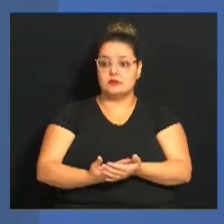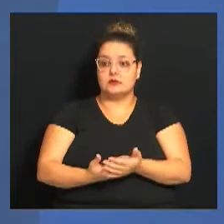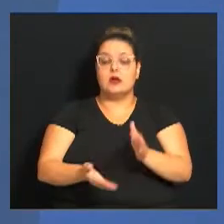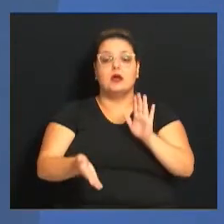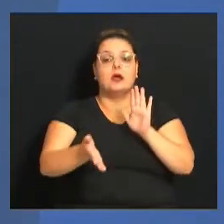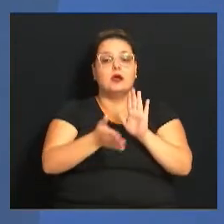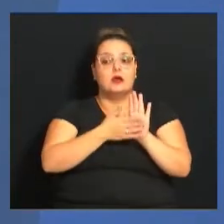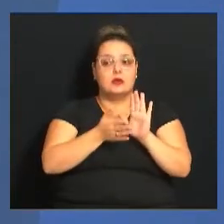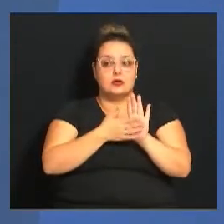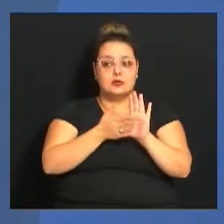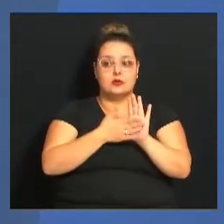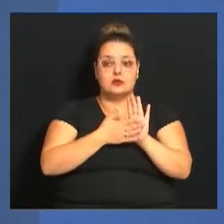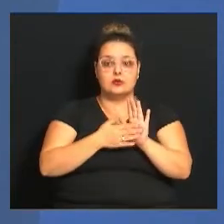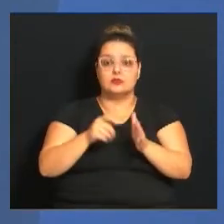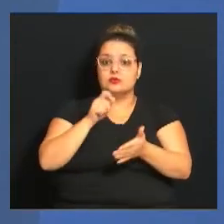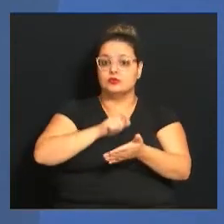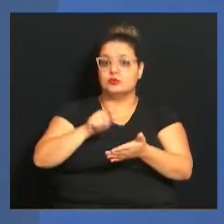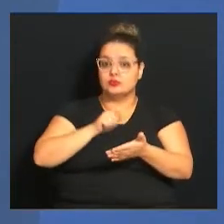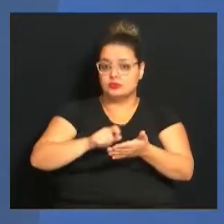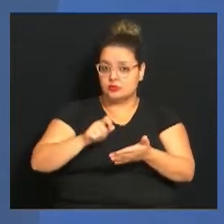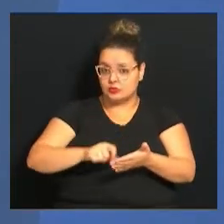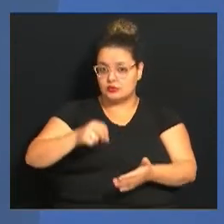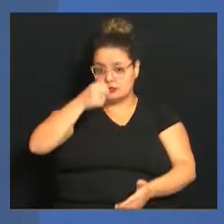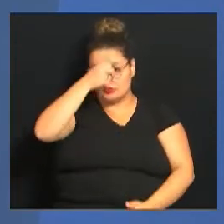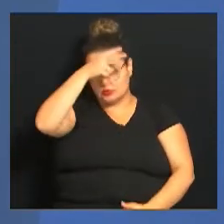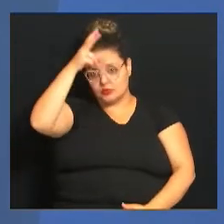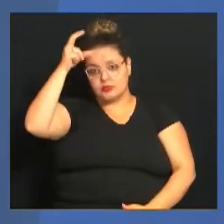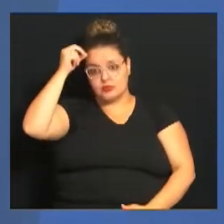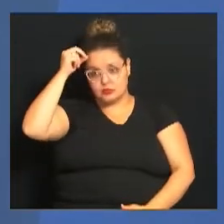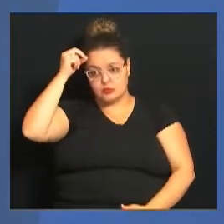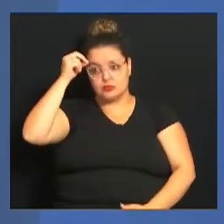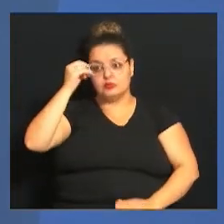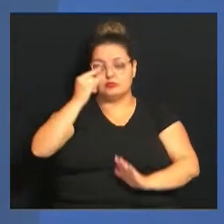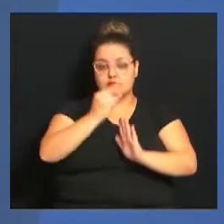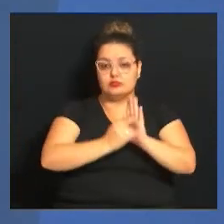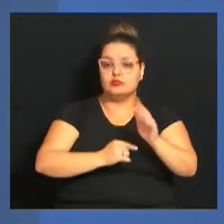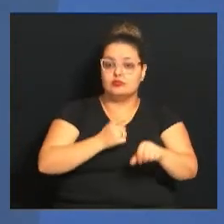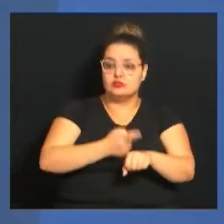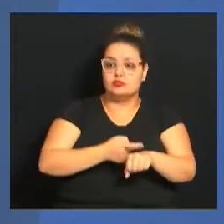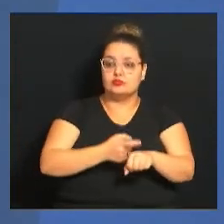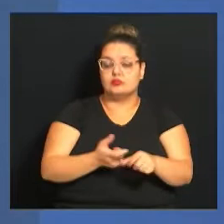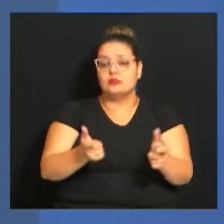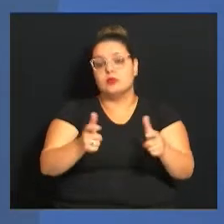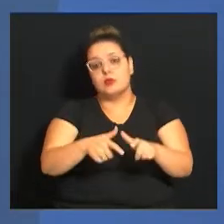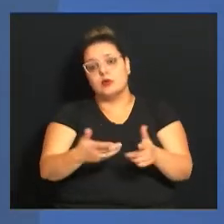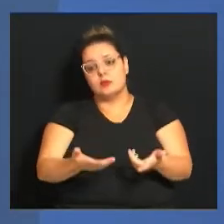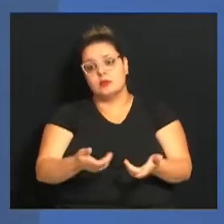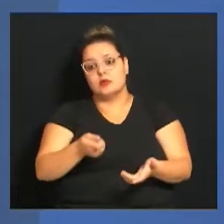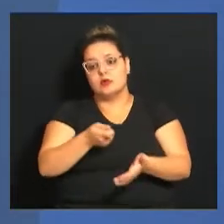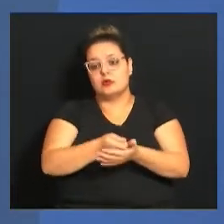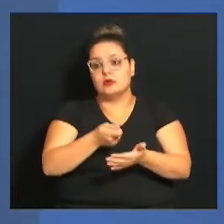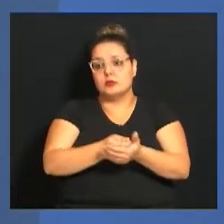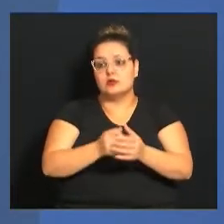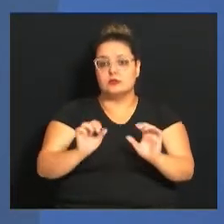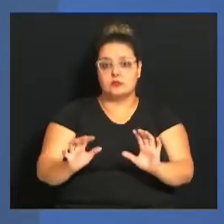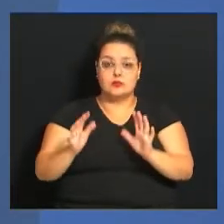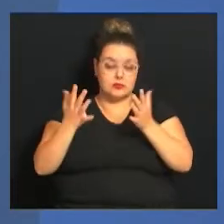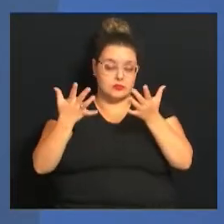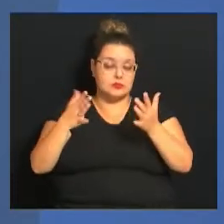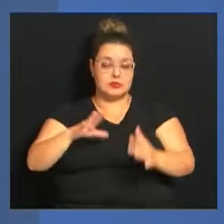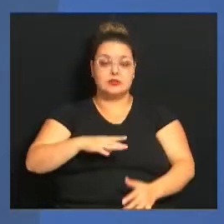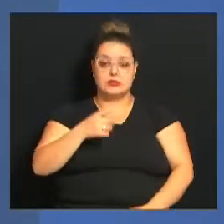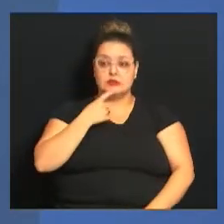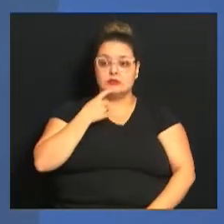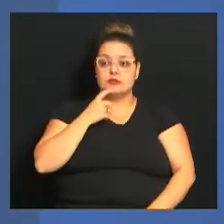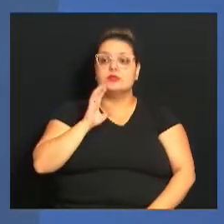de autoria do prefeito, que desburocratiza e otimiza procedimentos para a realização de eventos na cidade. Essa matéria ela